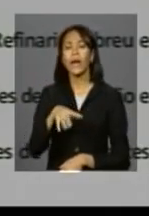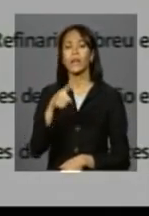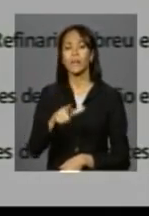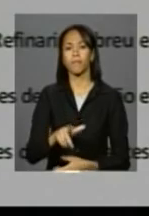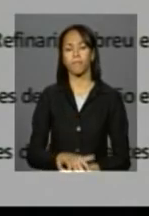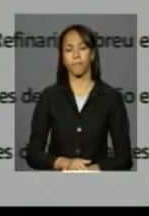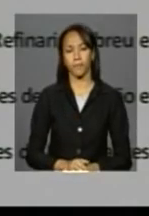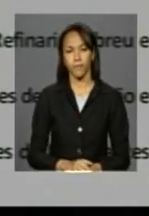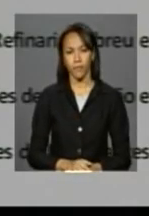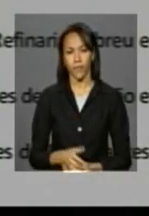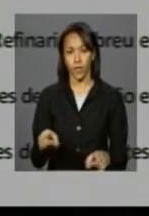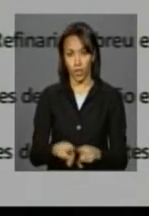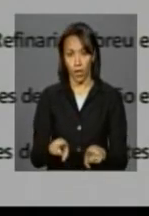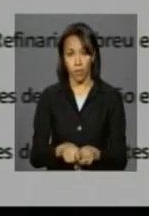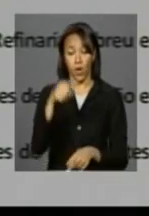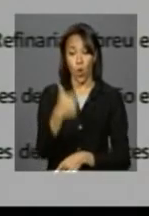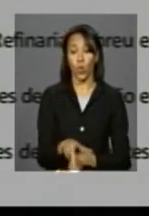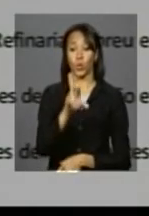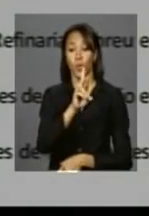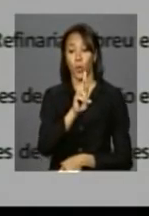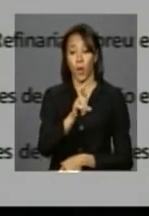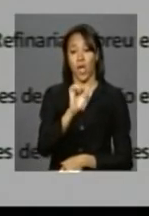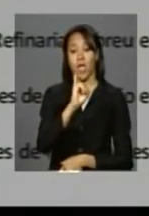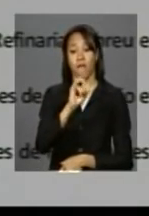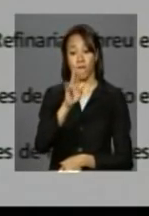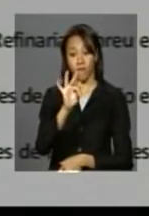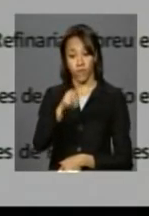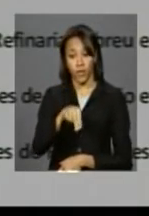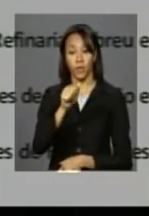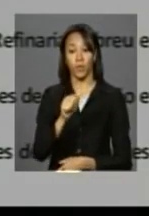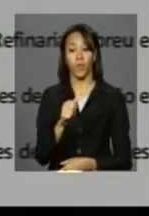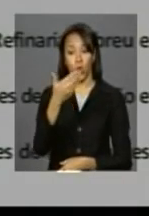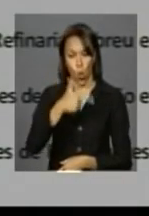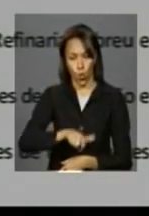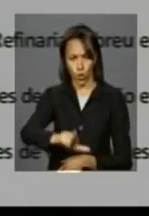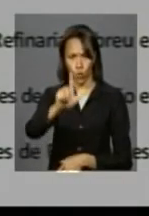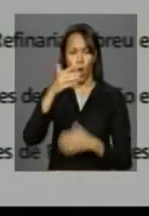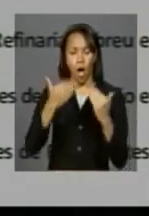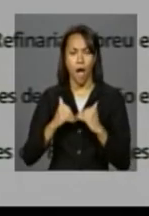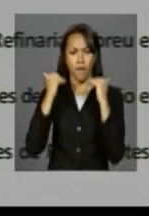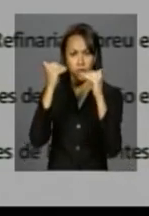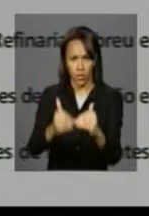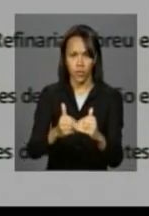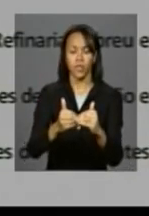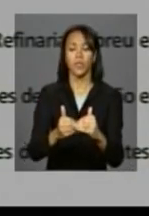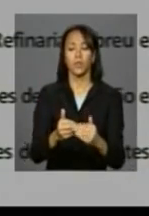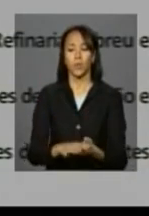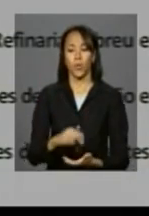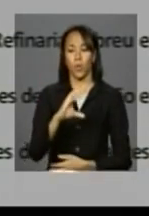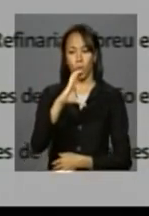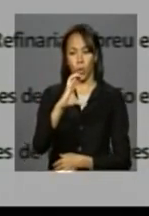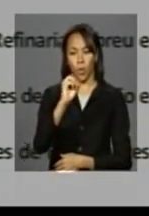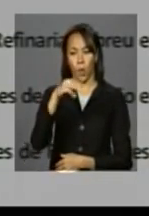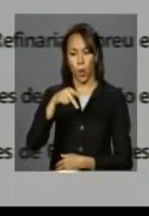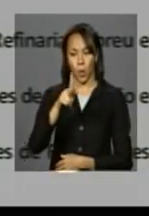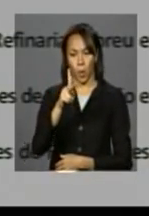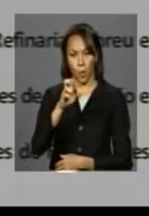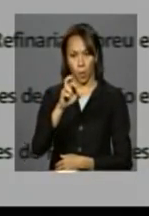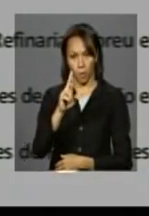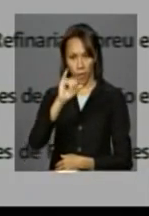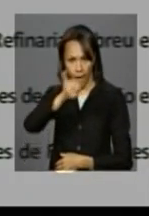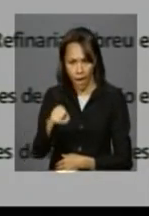Lula. Refino, petroquímica e fertilizantes, continuam avançando as obras do Comperj, com 30% de execução,